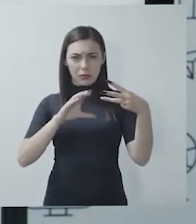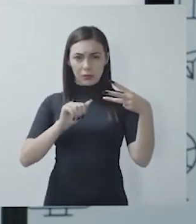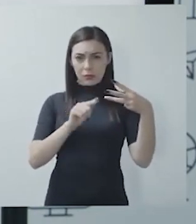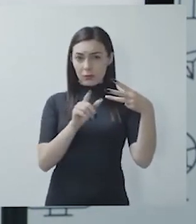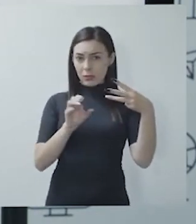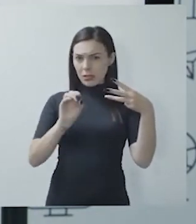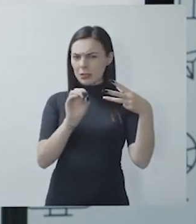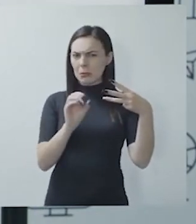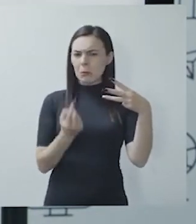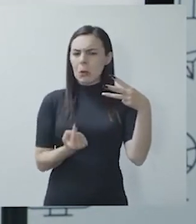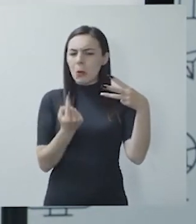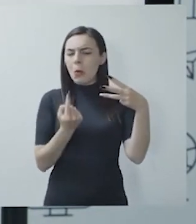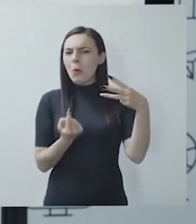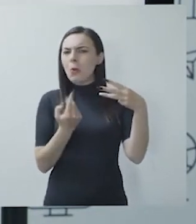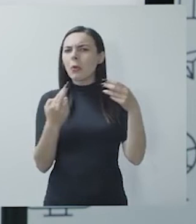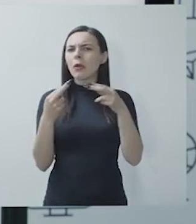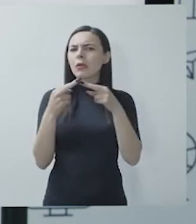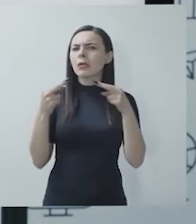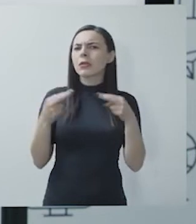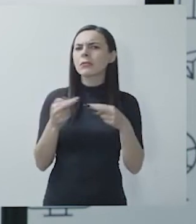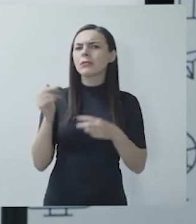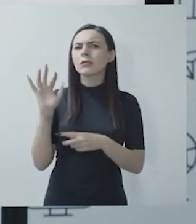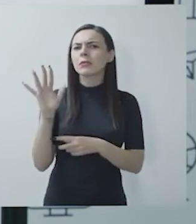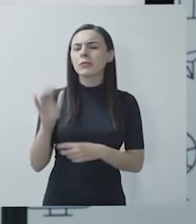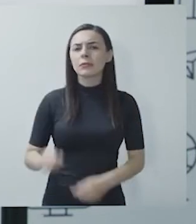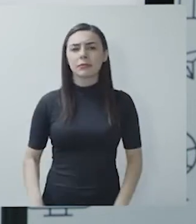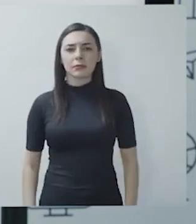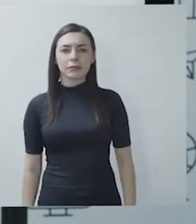cão? O que rima com mão?